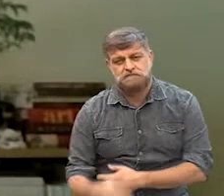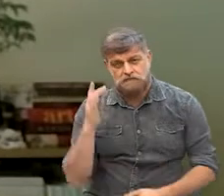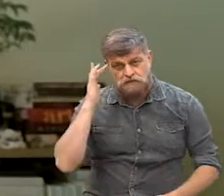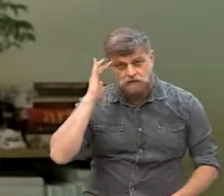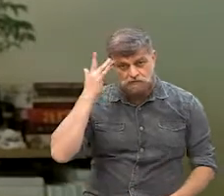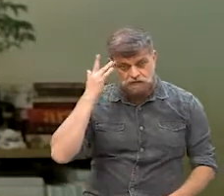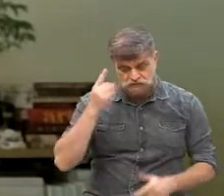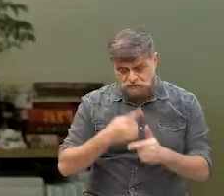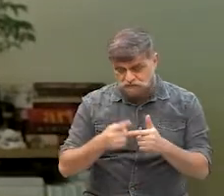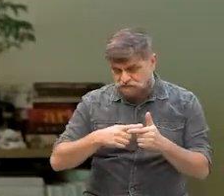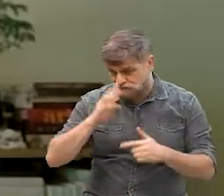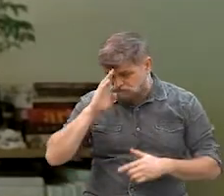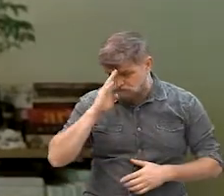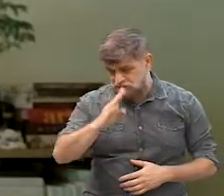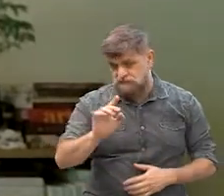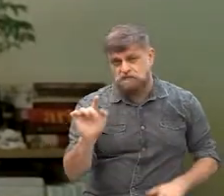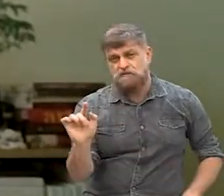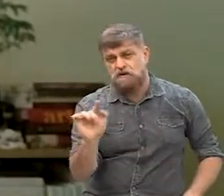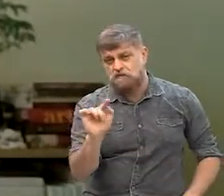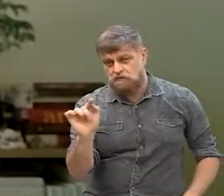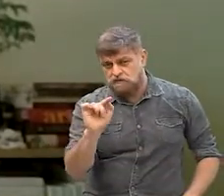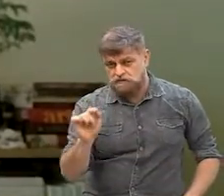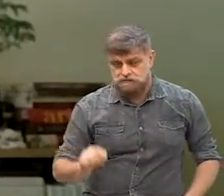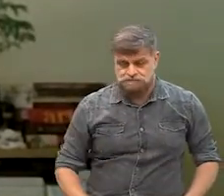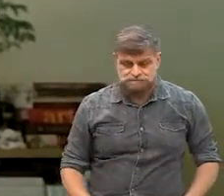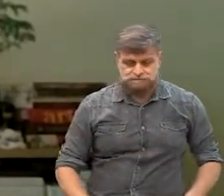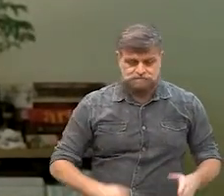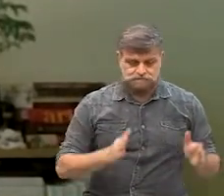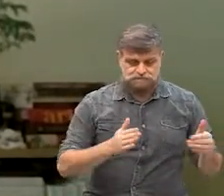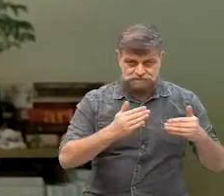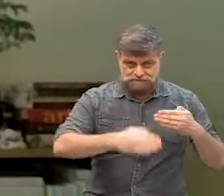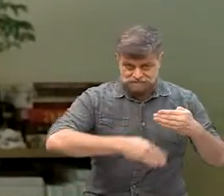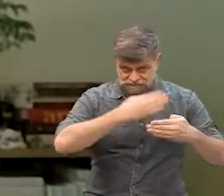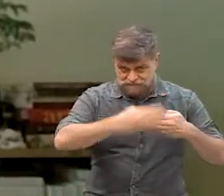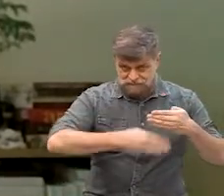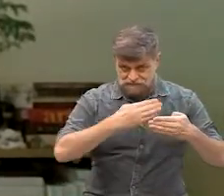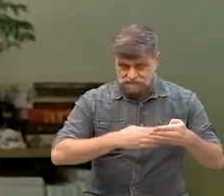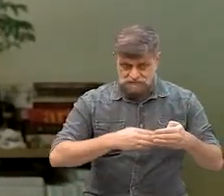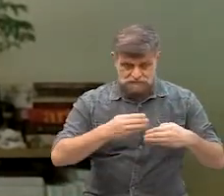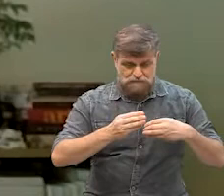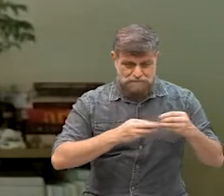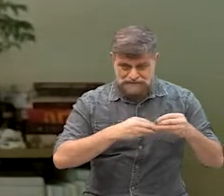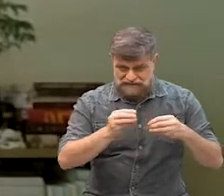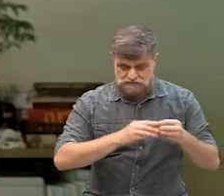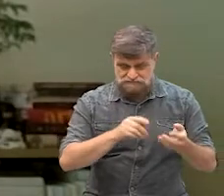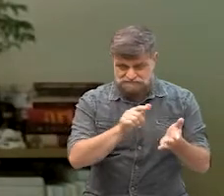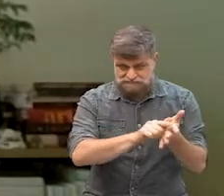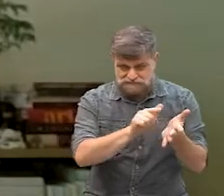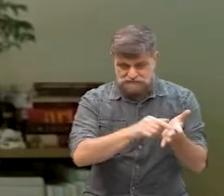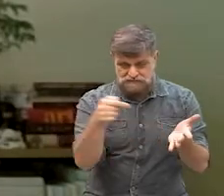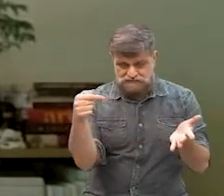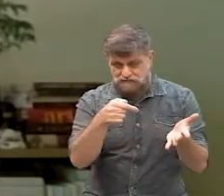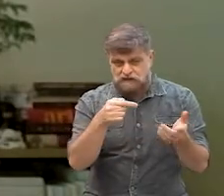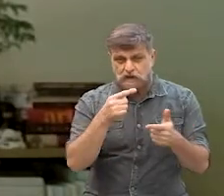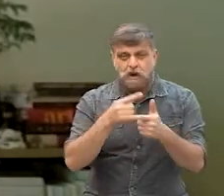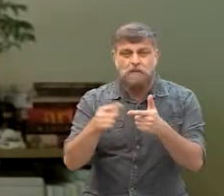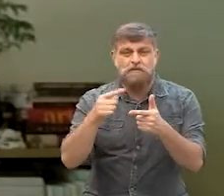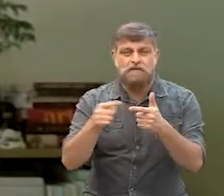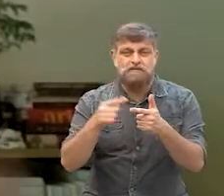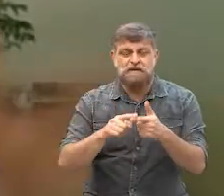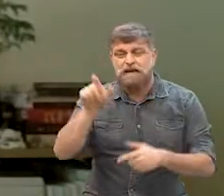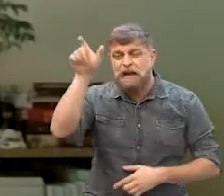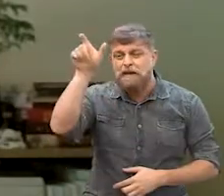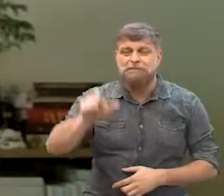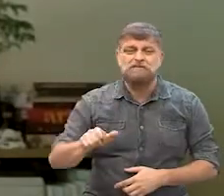o maior problema é sempre, na questão da embalagem, pontualmente na embalagem, o problema sempre está na facilidade de